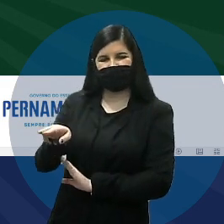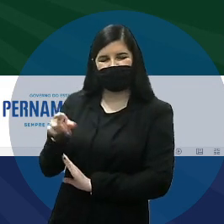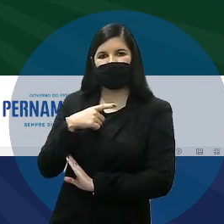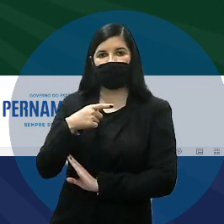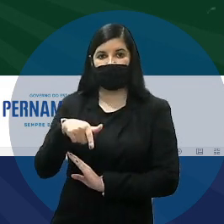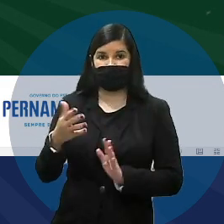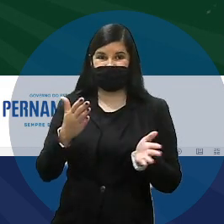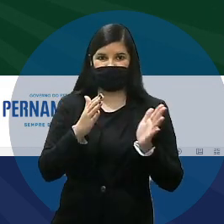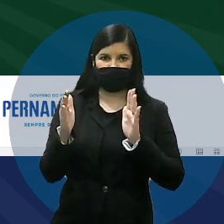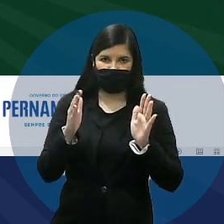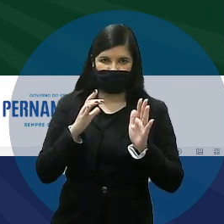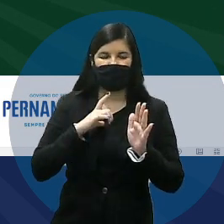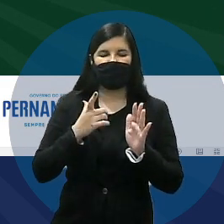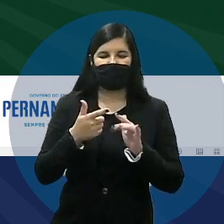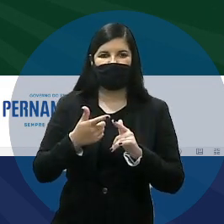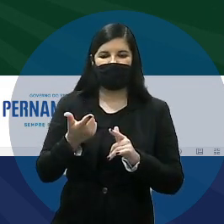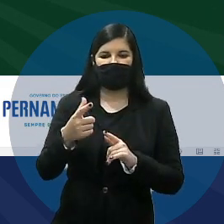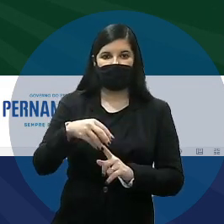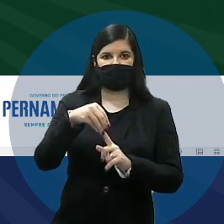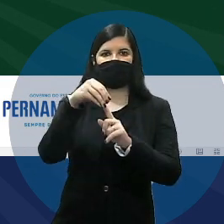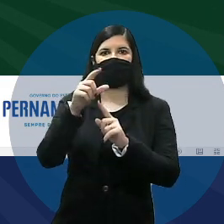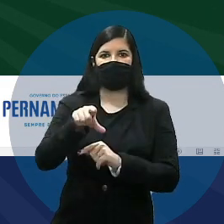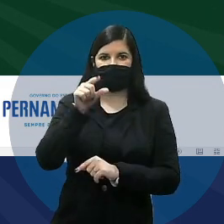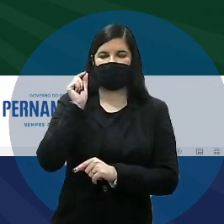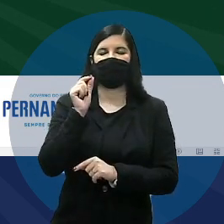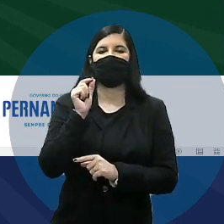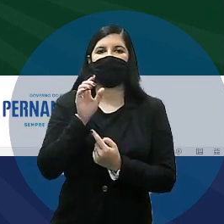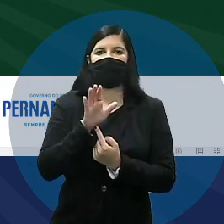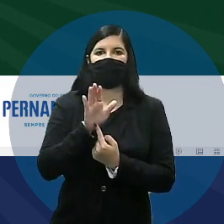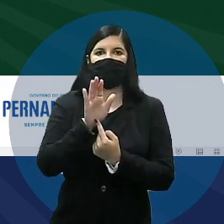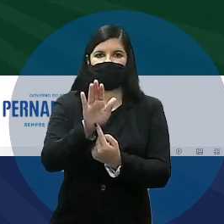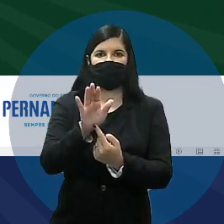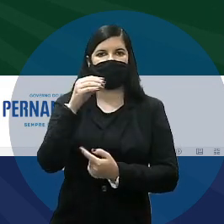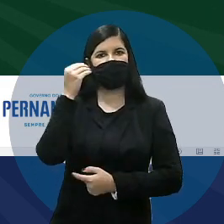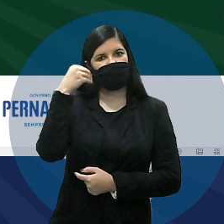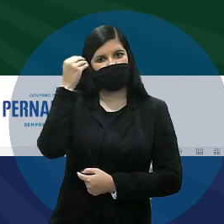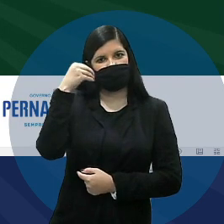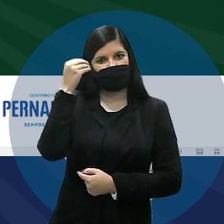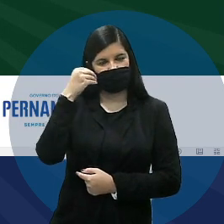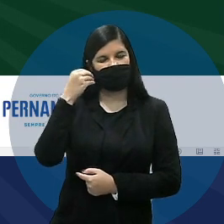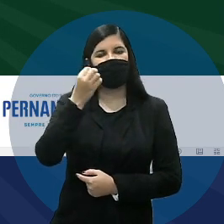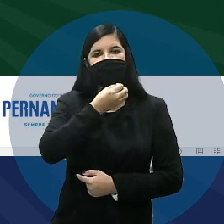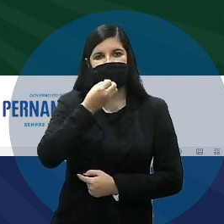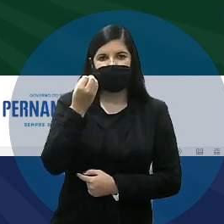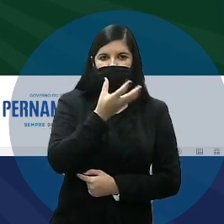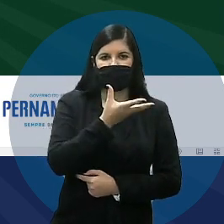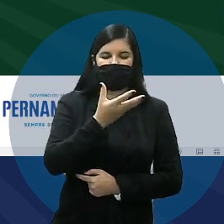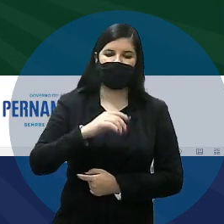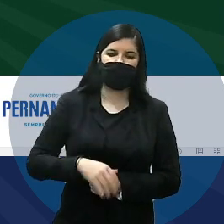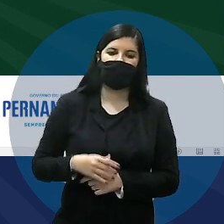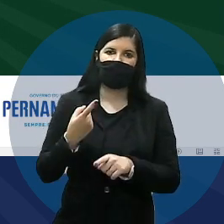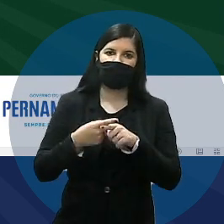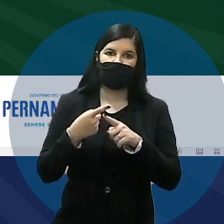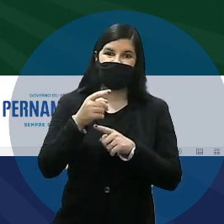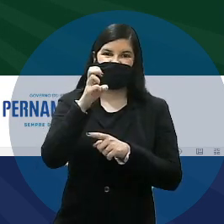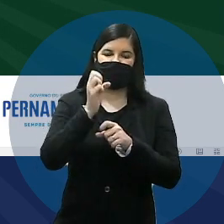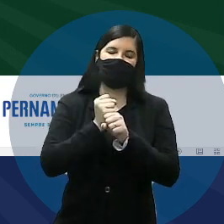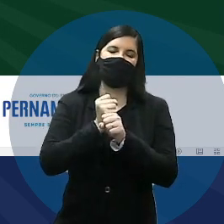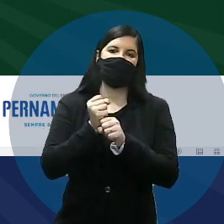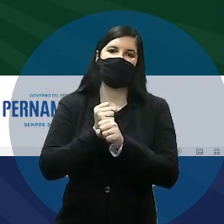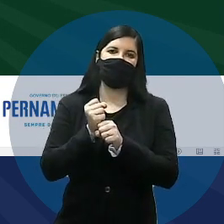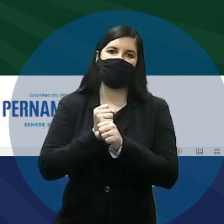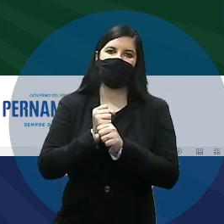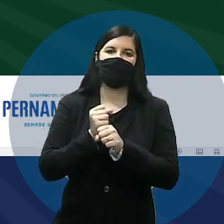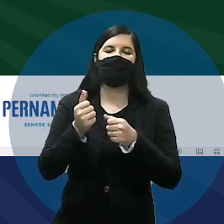momento, mas esse é o que a gente inscreveu aqui entre as experiências exitosas, porque já são 5 anos que nós